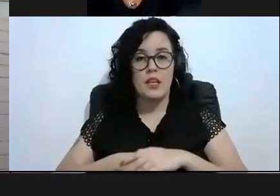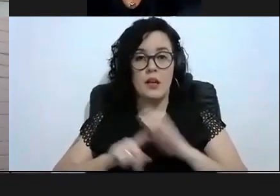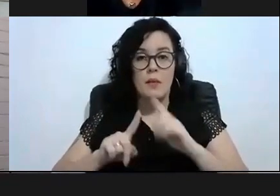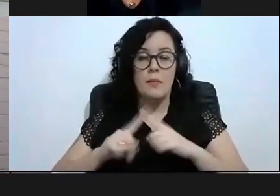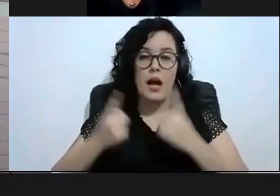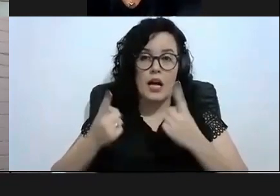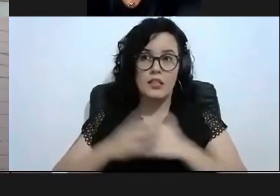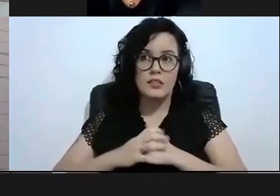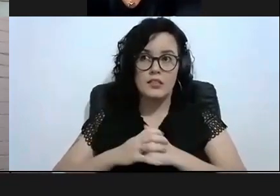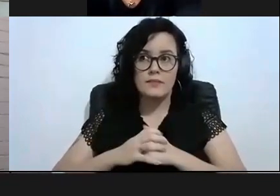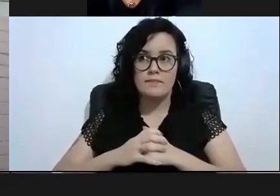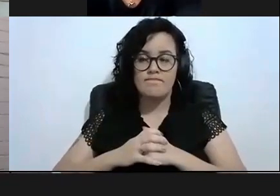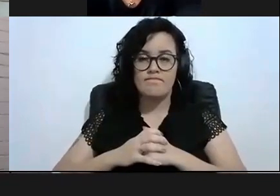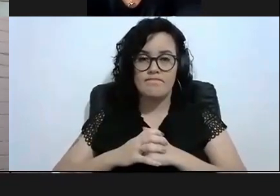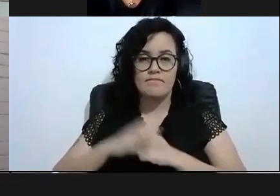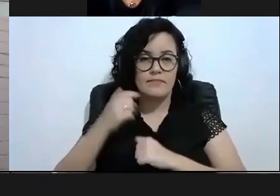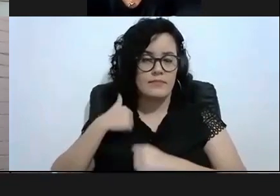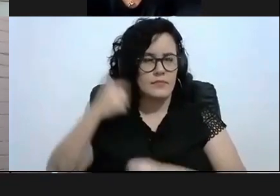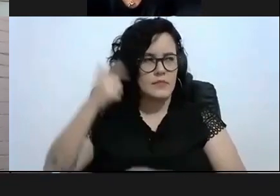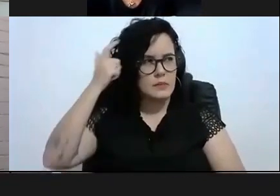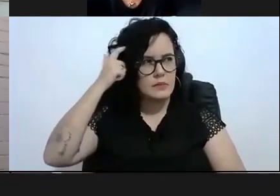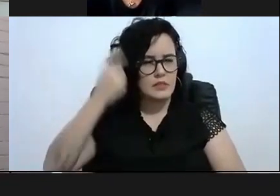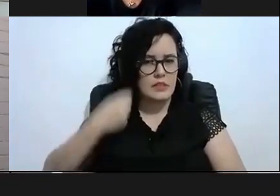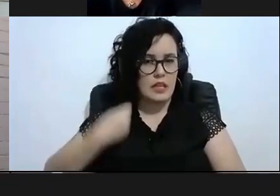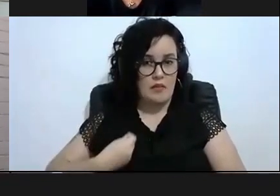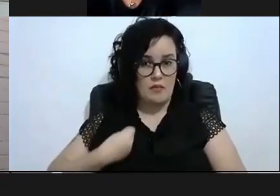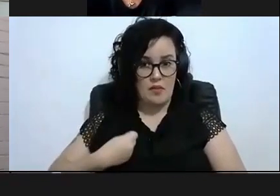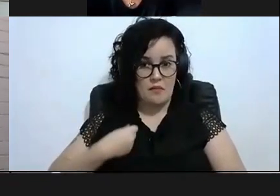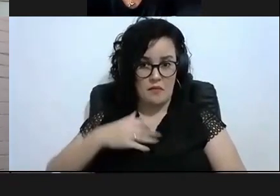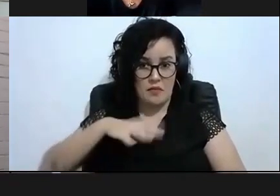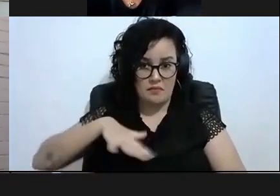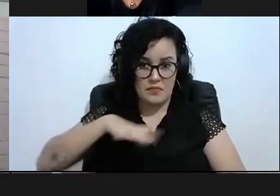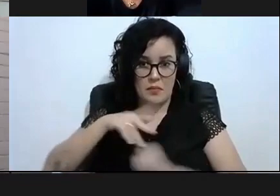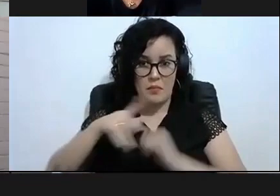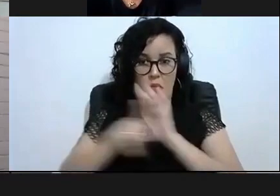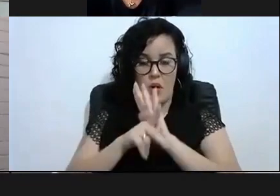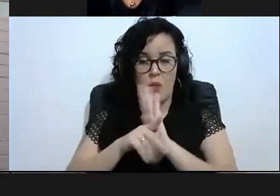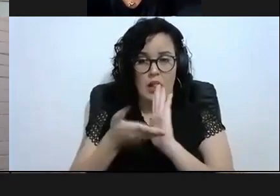eu penso muito por viver nesse universo do livro,